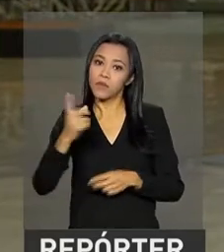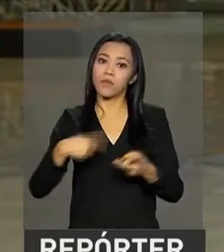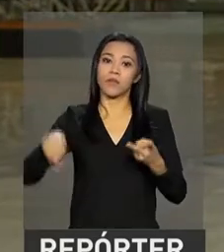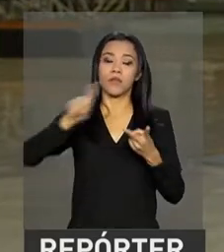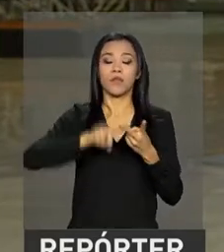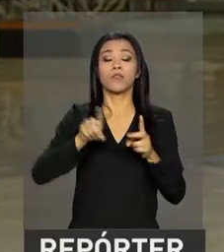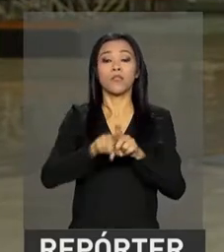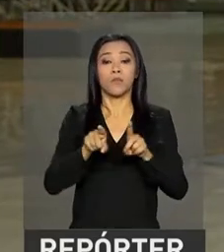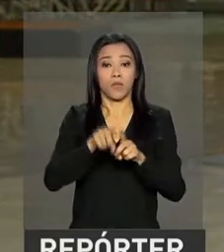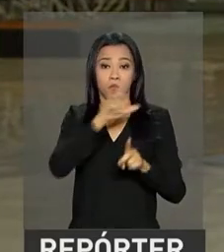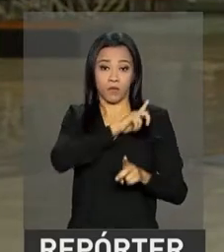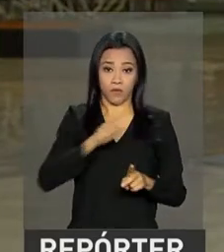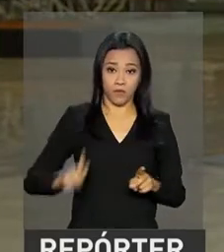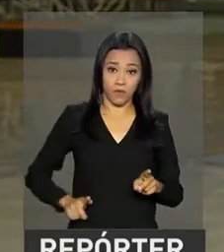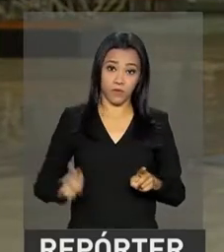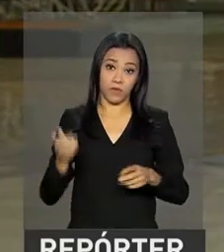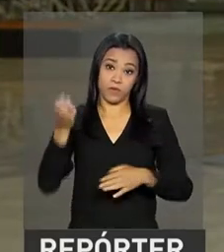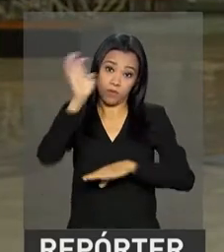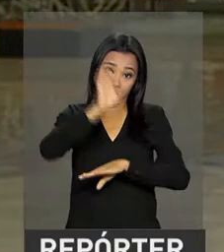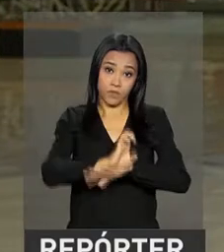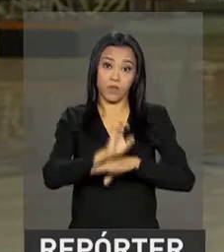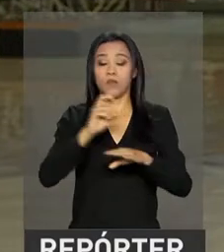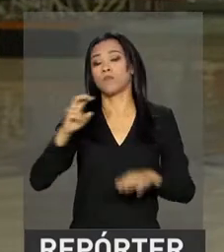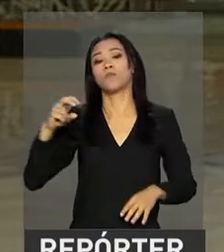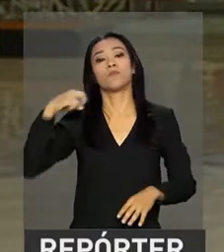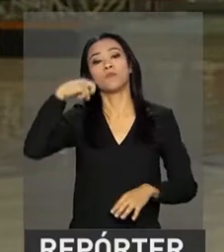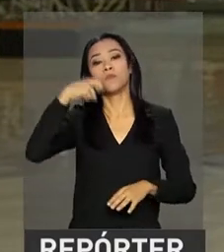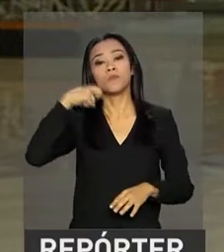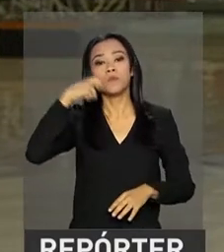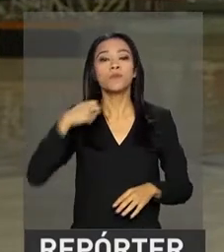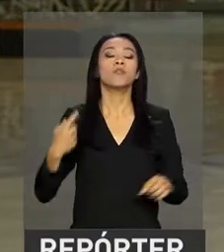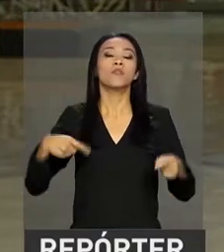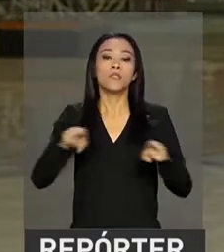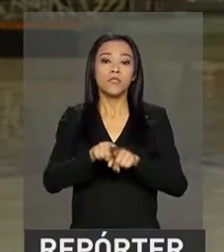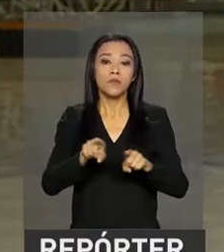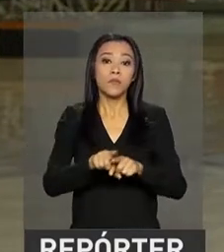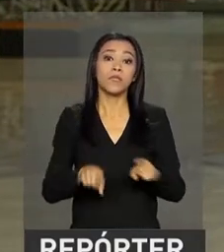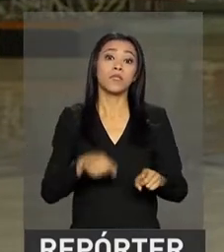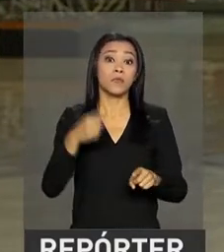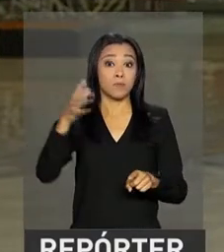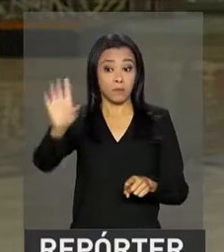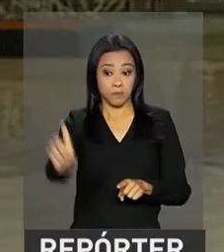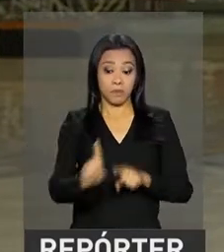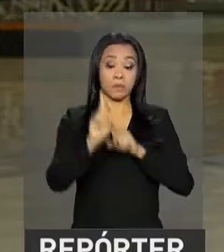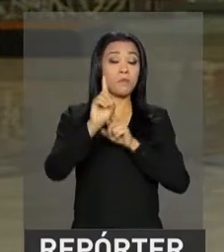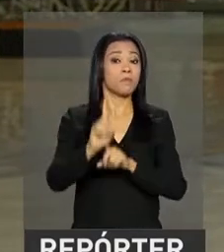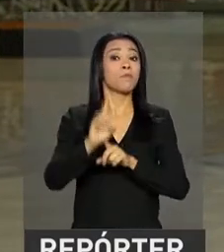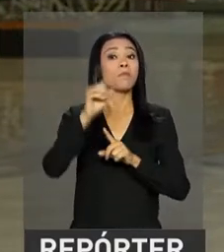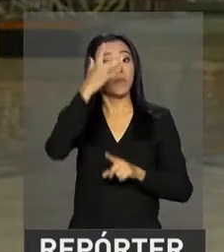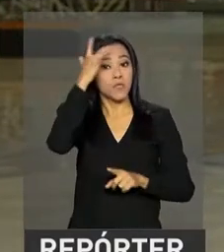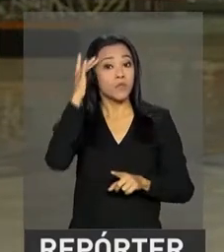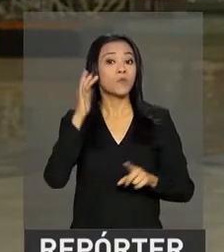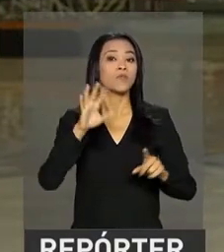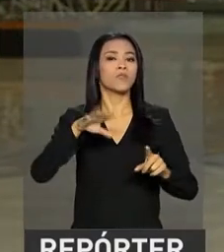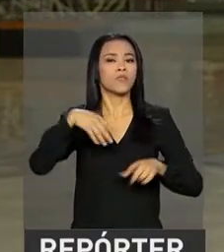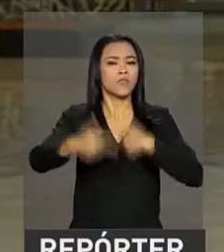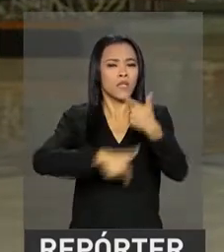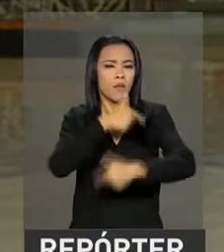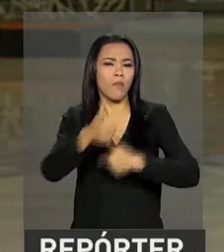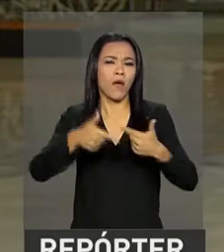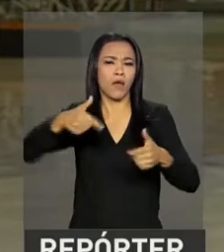governador do rio grande do norte robinson faria e também de produtores de sal do rio grande do norte